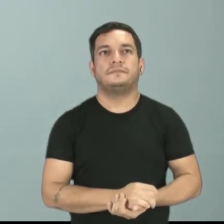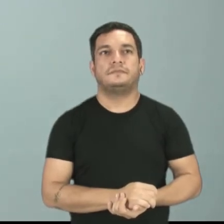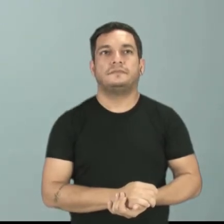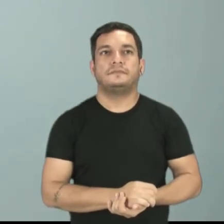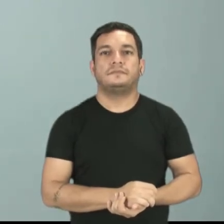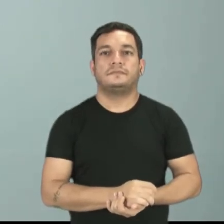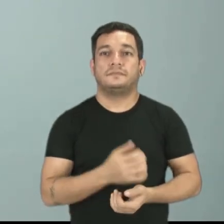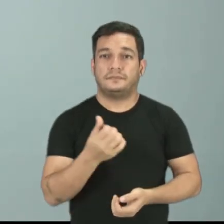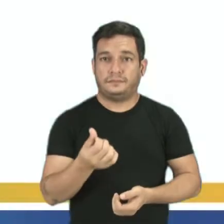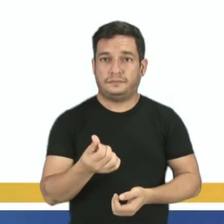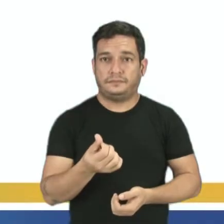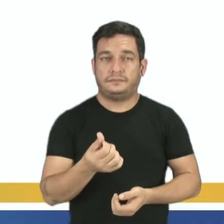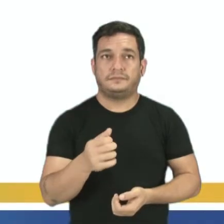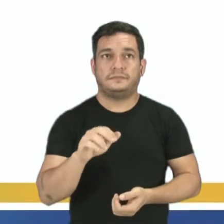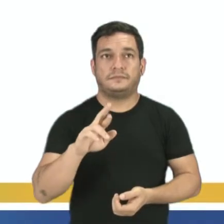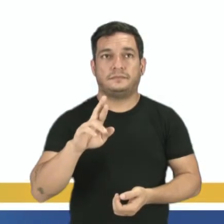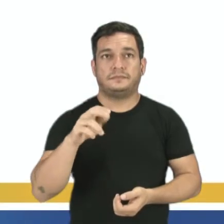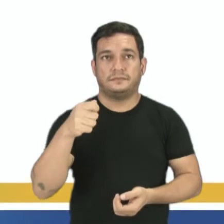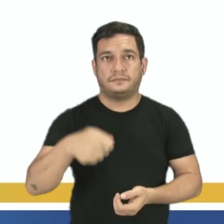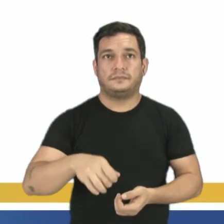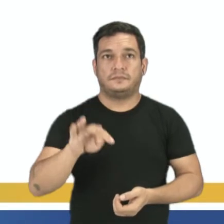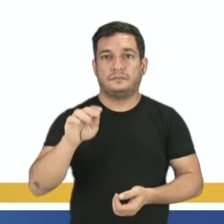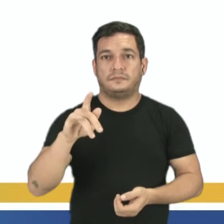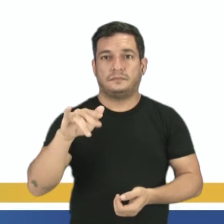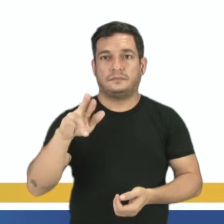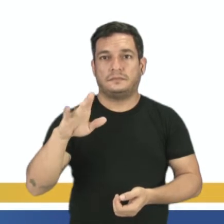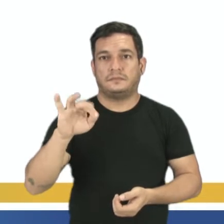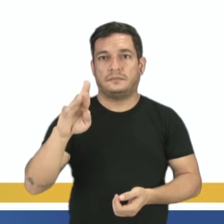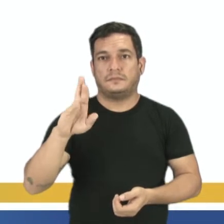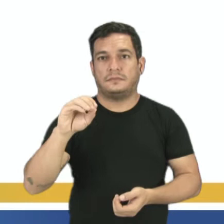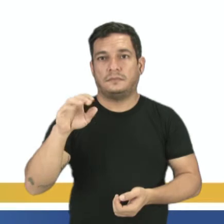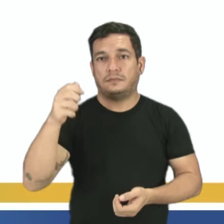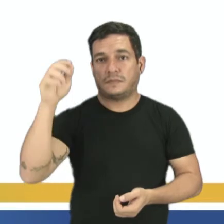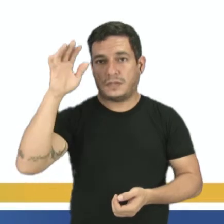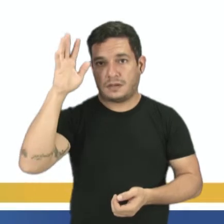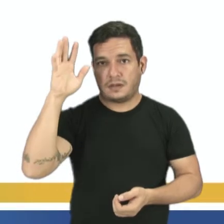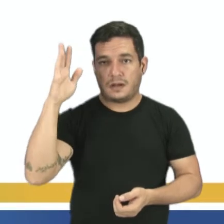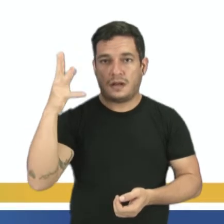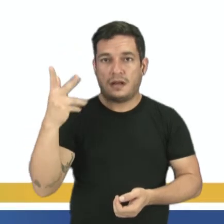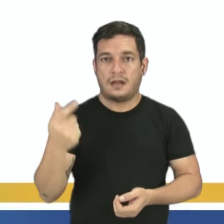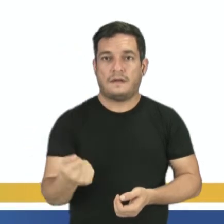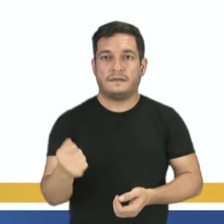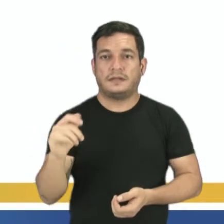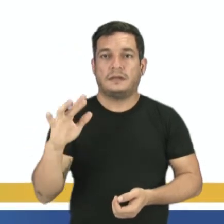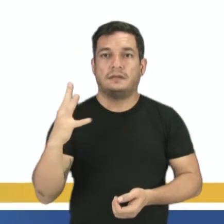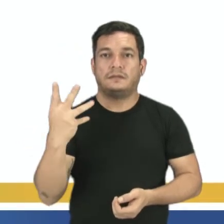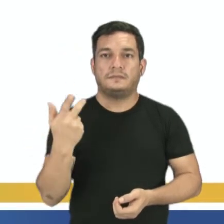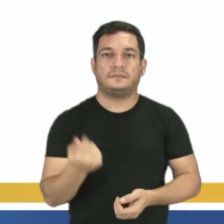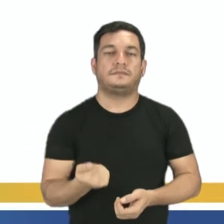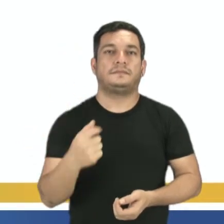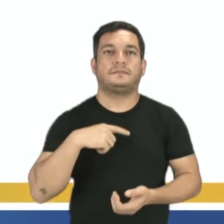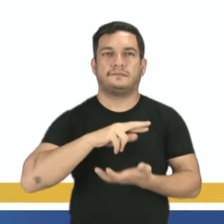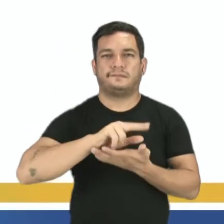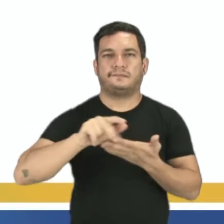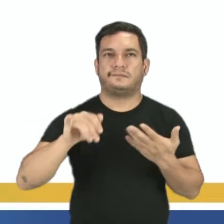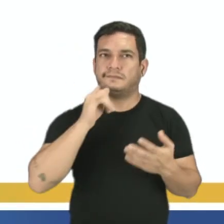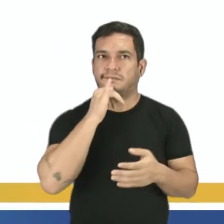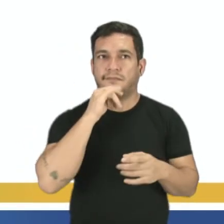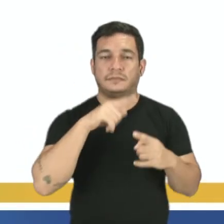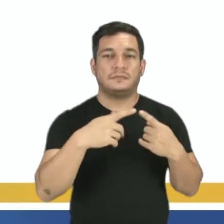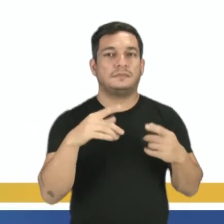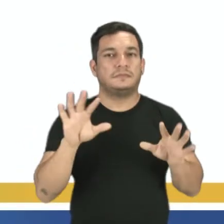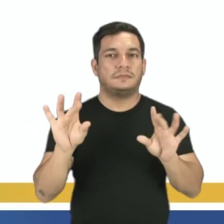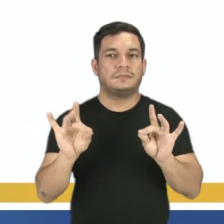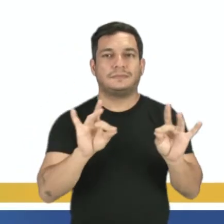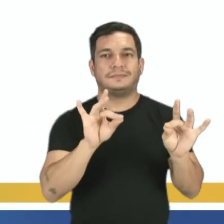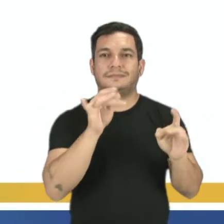carne seca. No item 6, regimes totalitários na África. Eu tenho vários exemplos, mas eu peguei